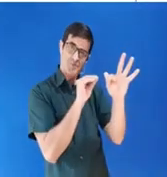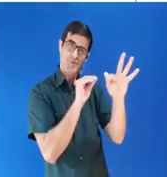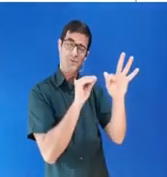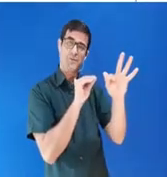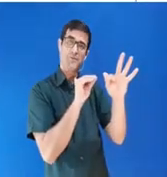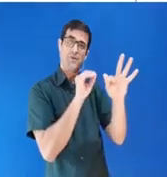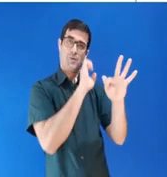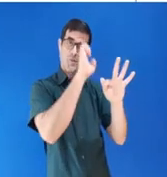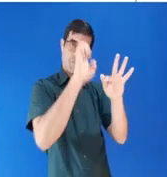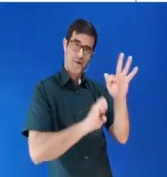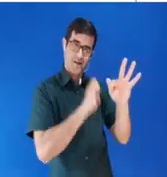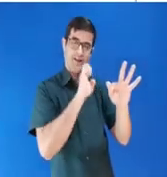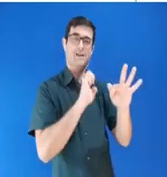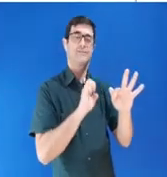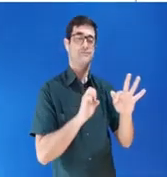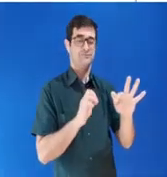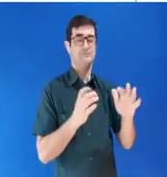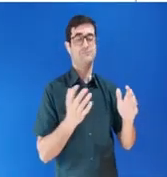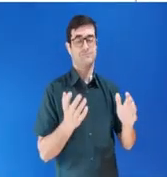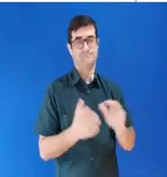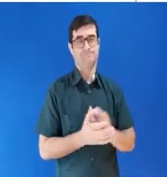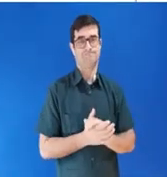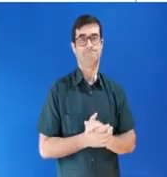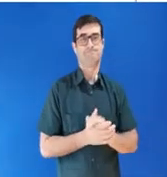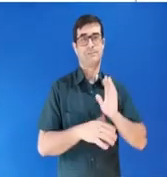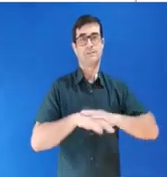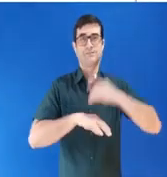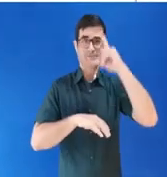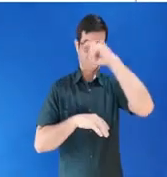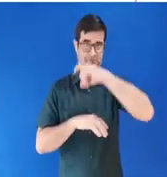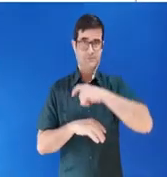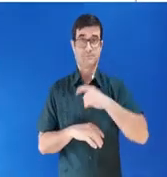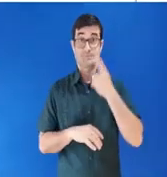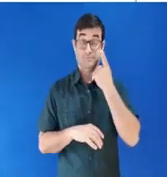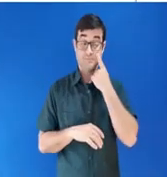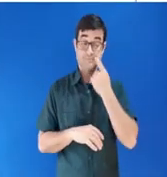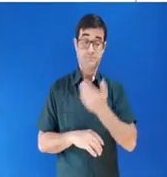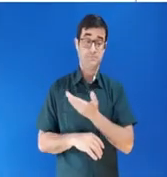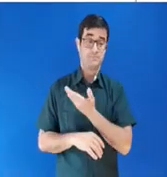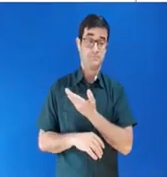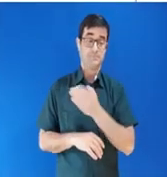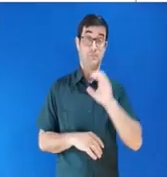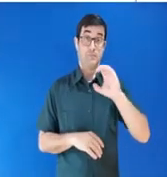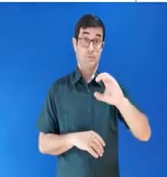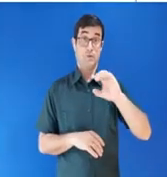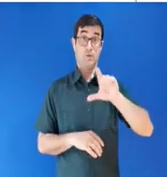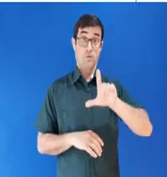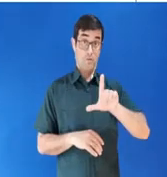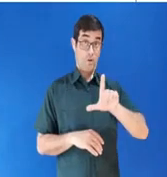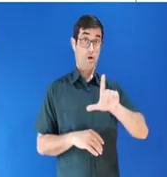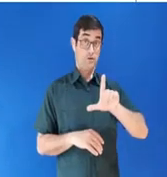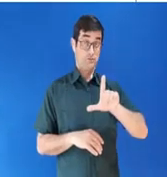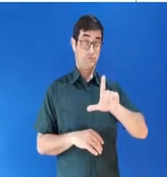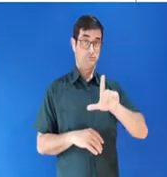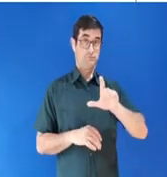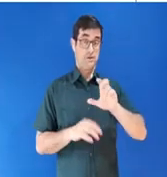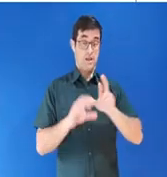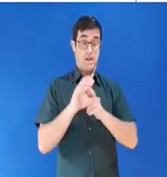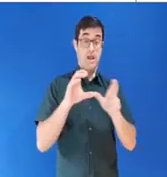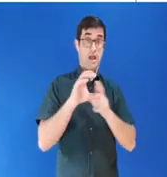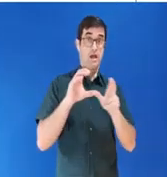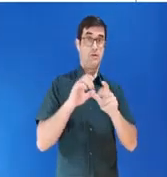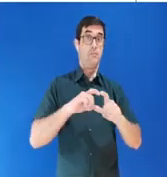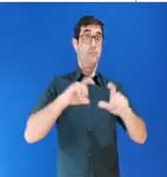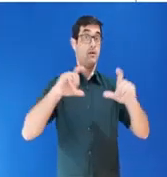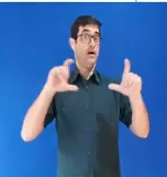cloro é maior, né? Então apresenta um maior raio e por isso ele tem uma maior afinidade